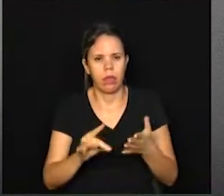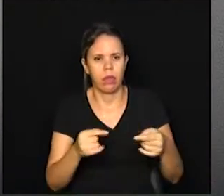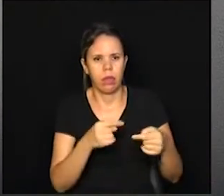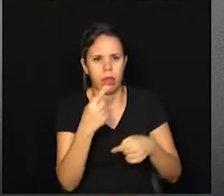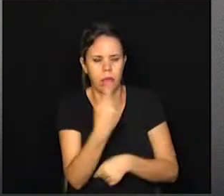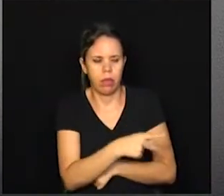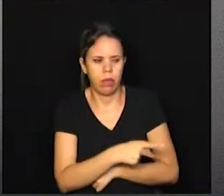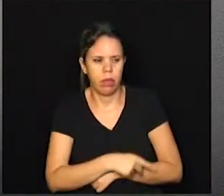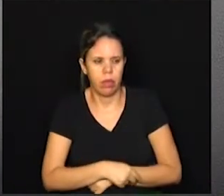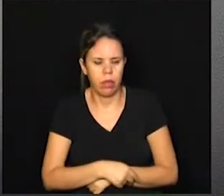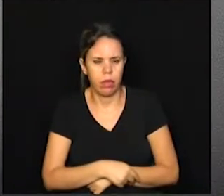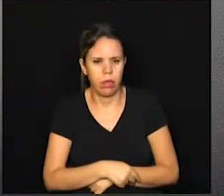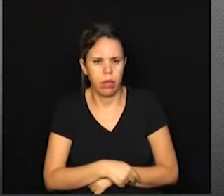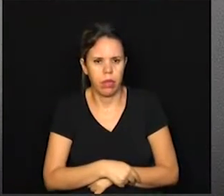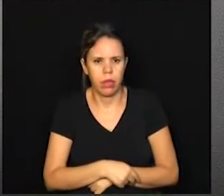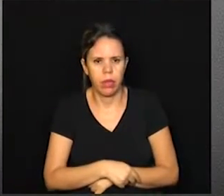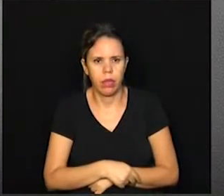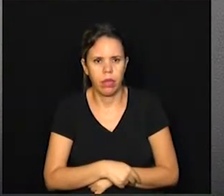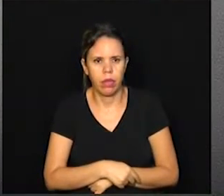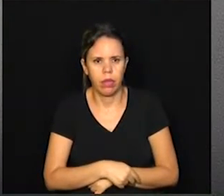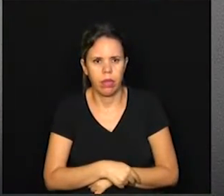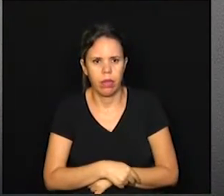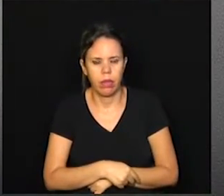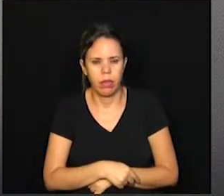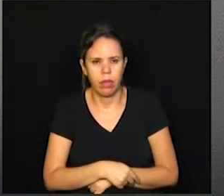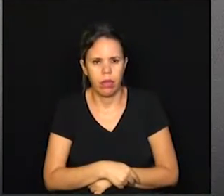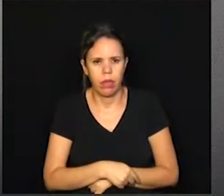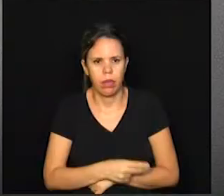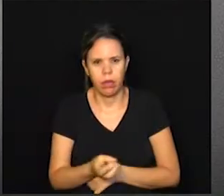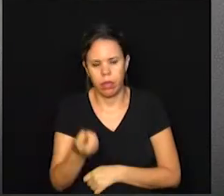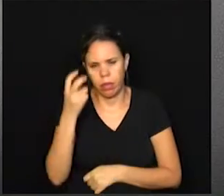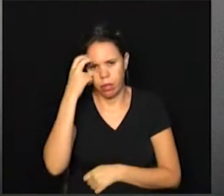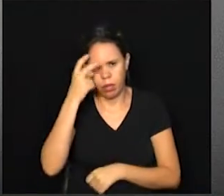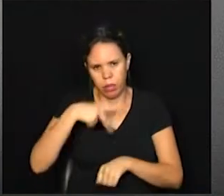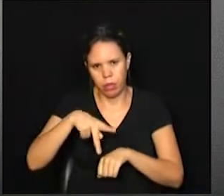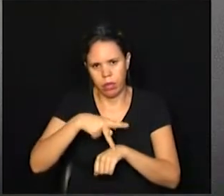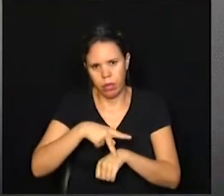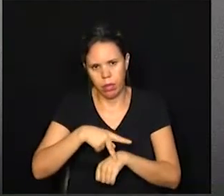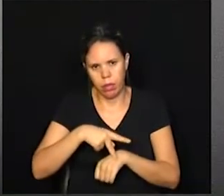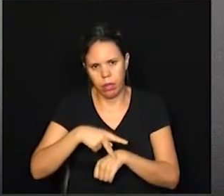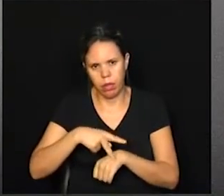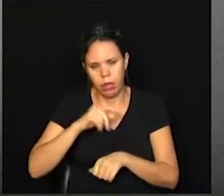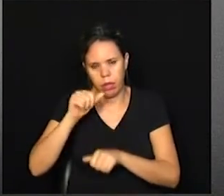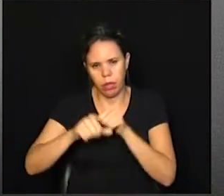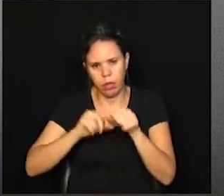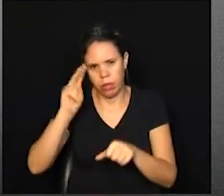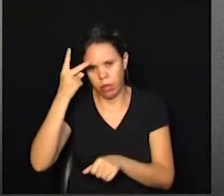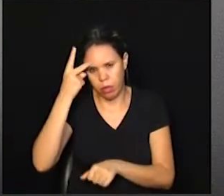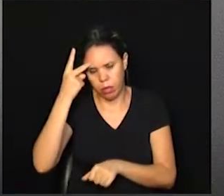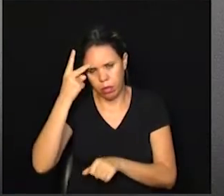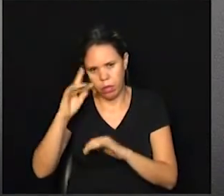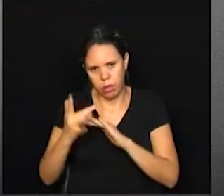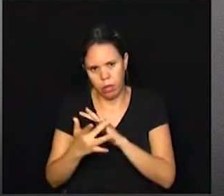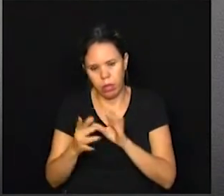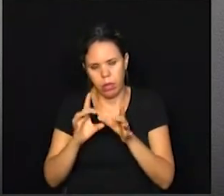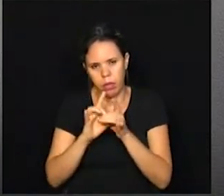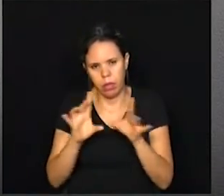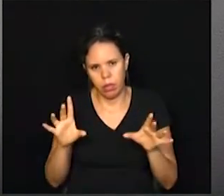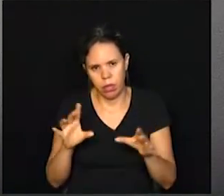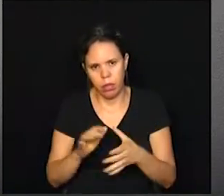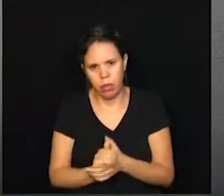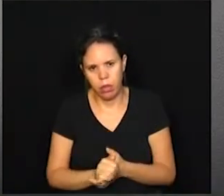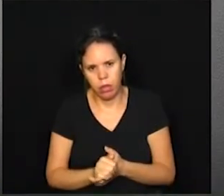que isso já já está na cultura do país. E nós precisamos desconstruir isso. A imprensa é livre, os jornalistas